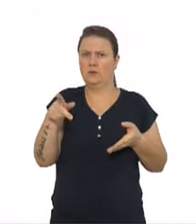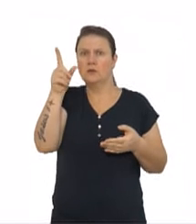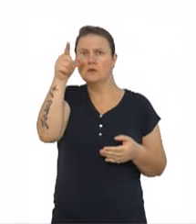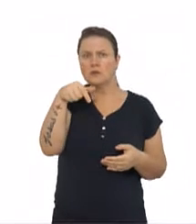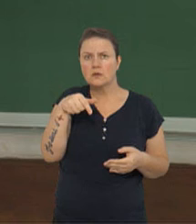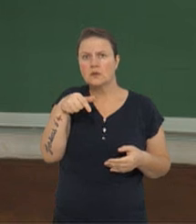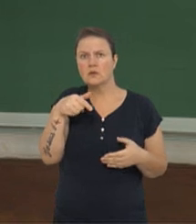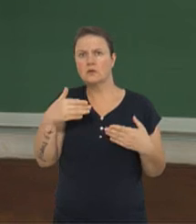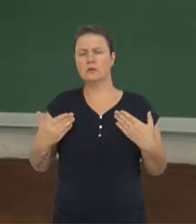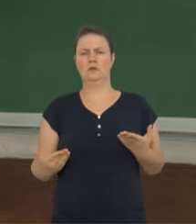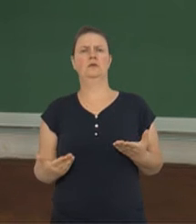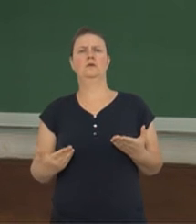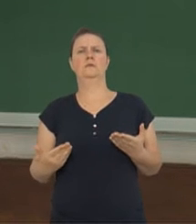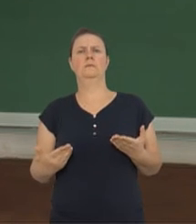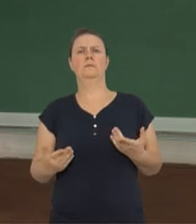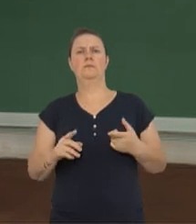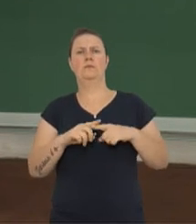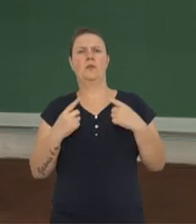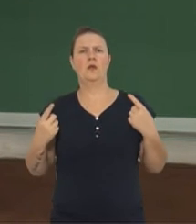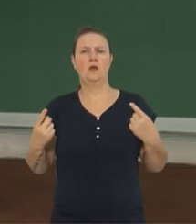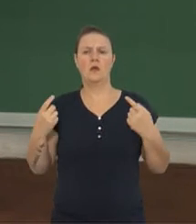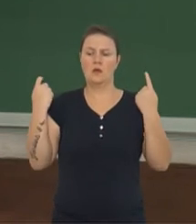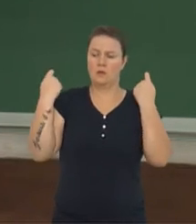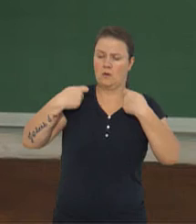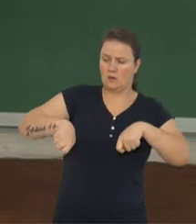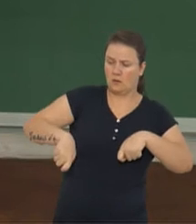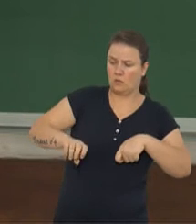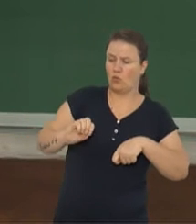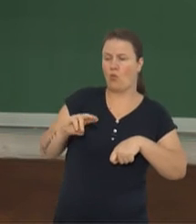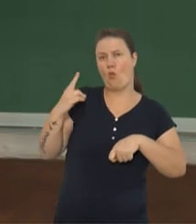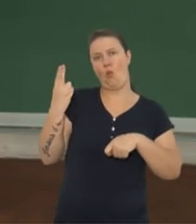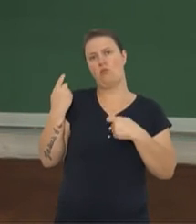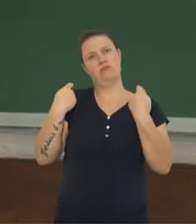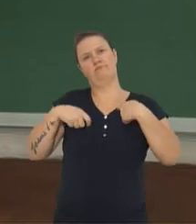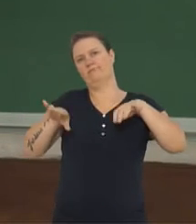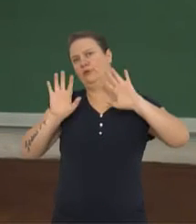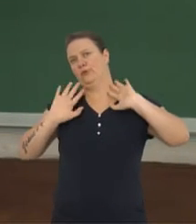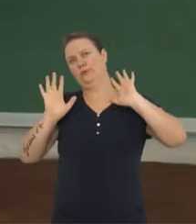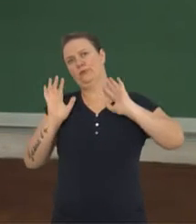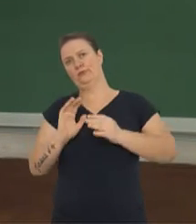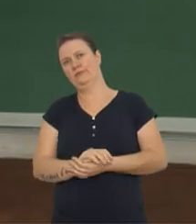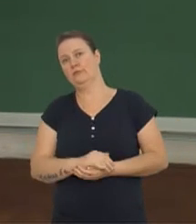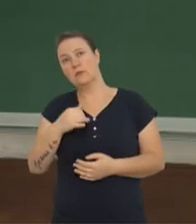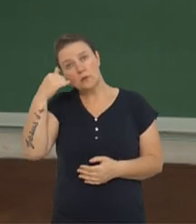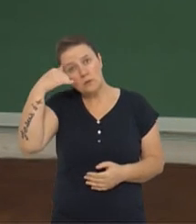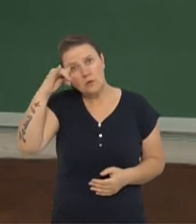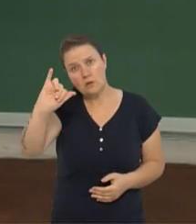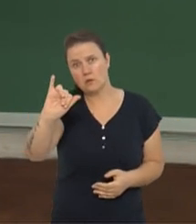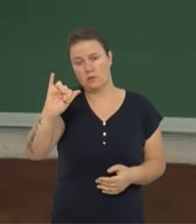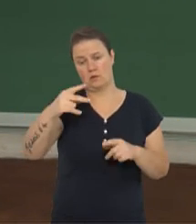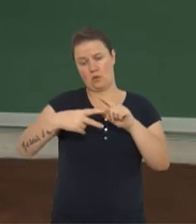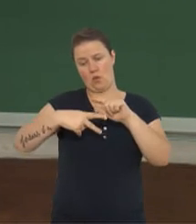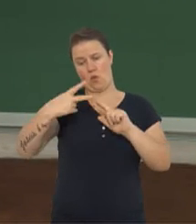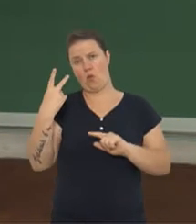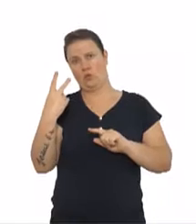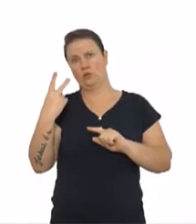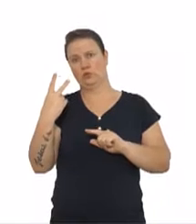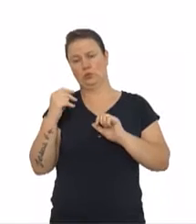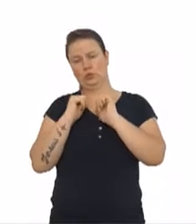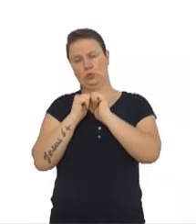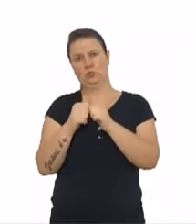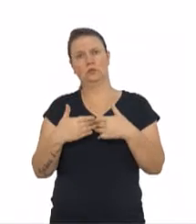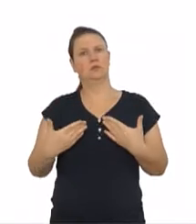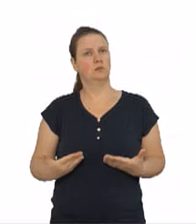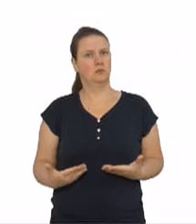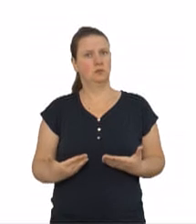evitar ambiguidade, mas tem que verificar se é necessário? Sim, se é necessário para evitar ambiguidade. Se não é ambíguo,